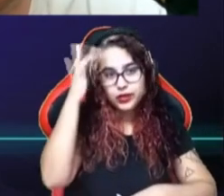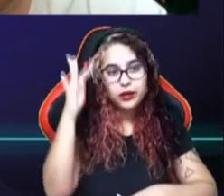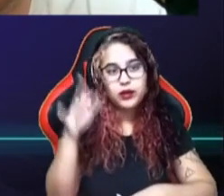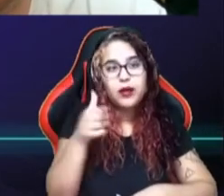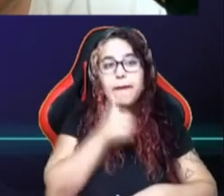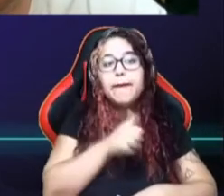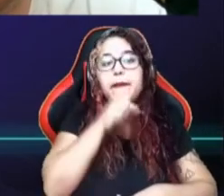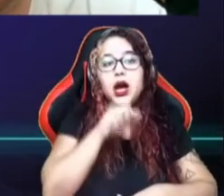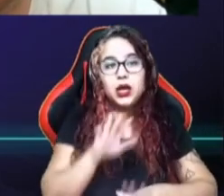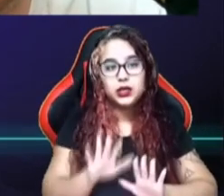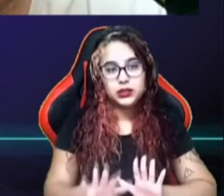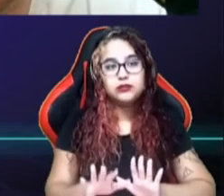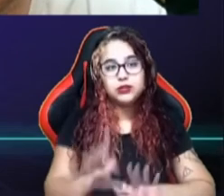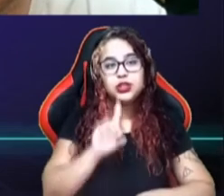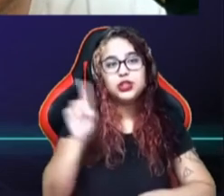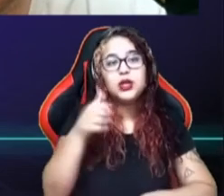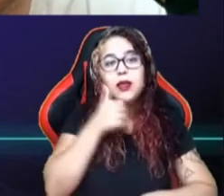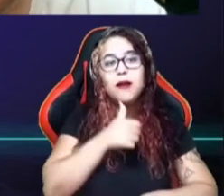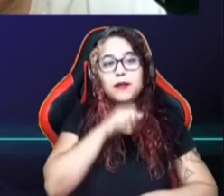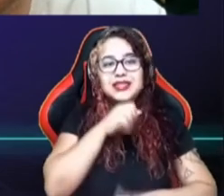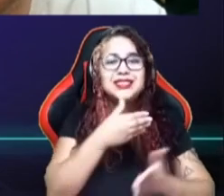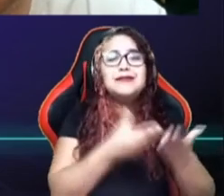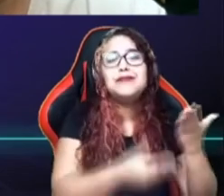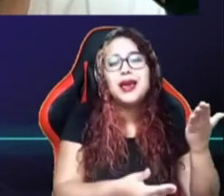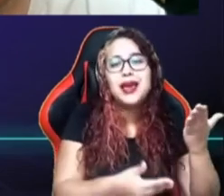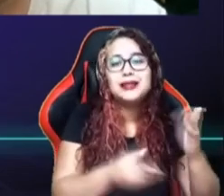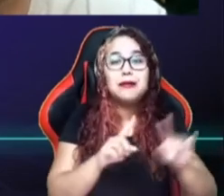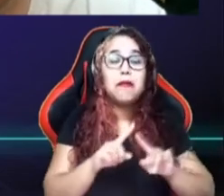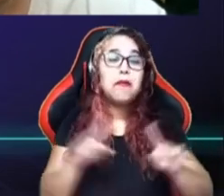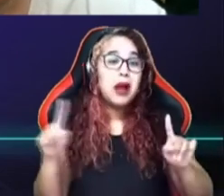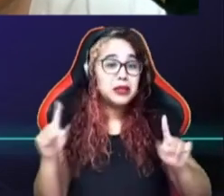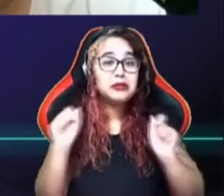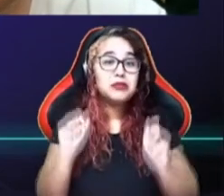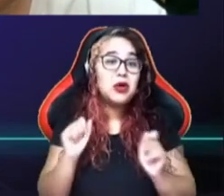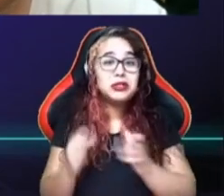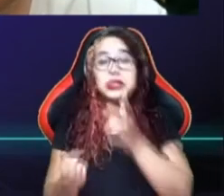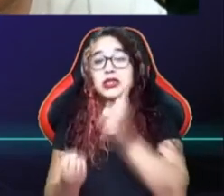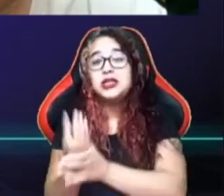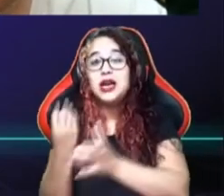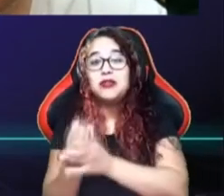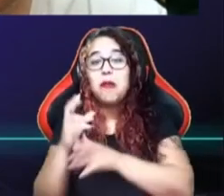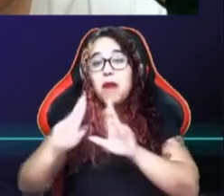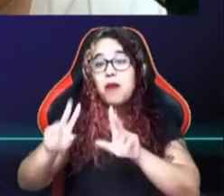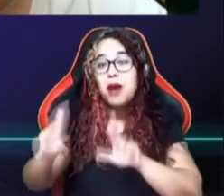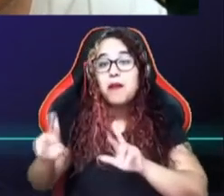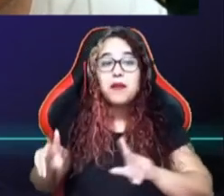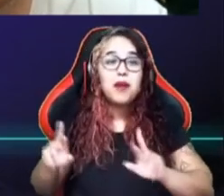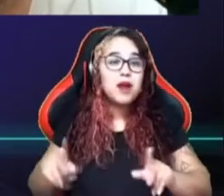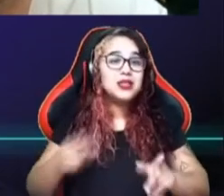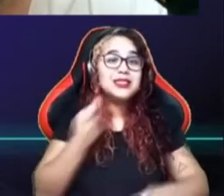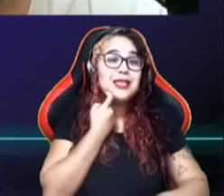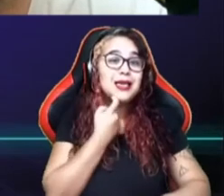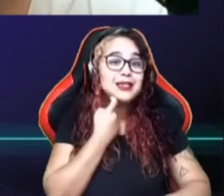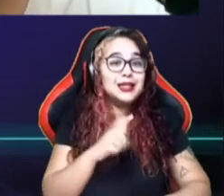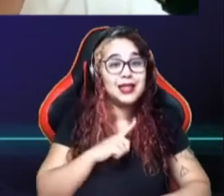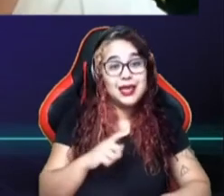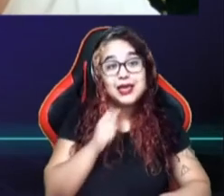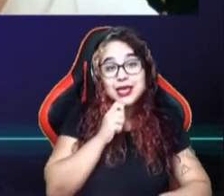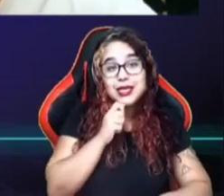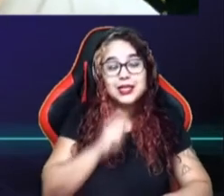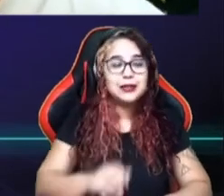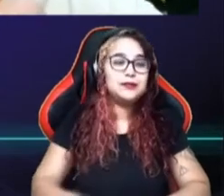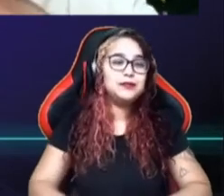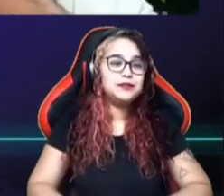pode fazer, mas a gente cria as próprias datas, né? A gente pode ir criando coisas toda terça e sexta-feira. Né? É,